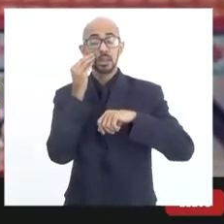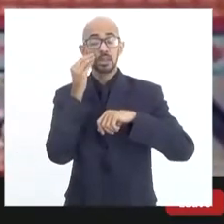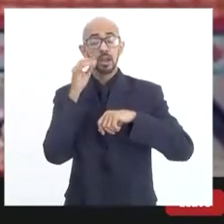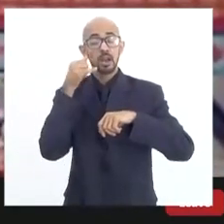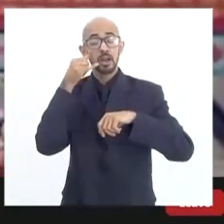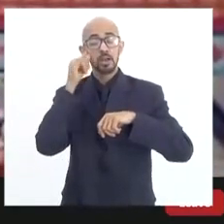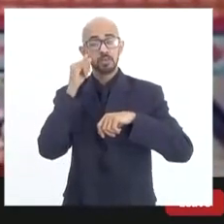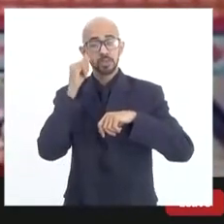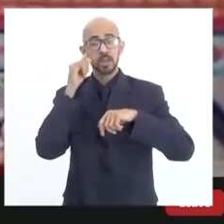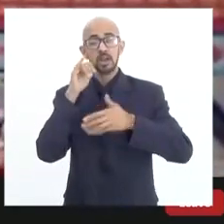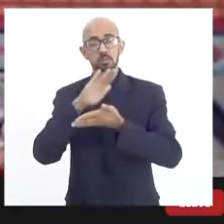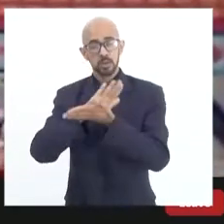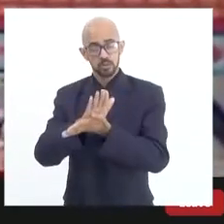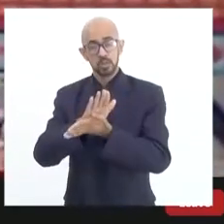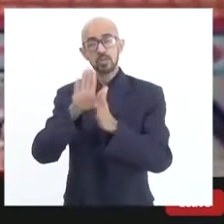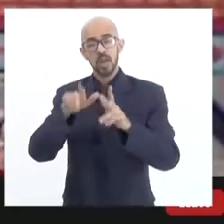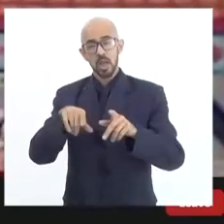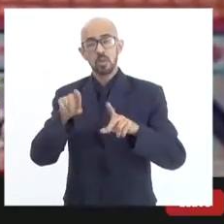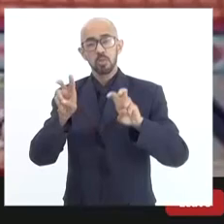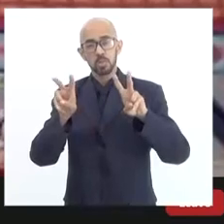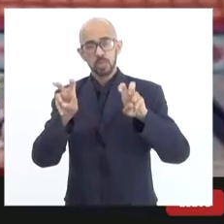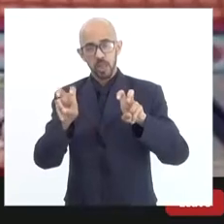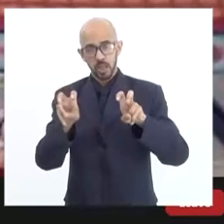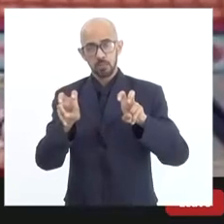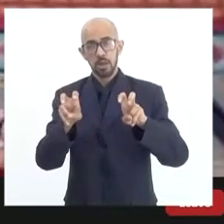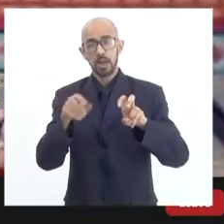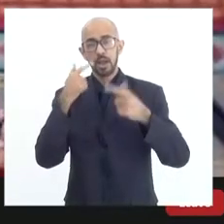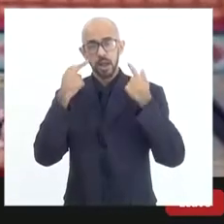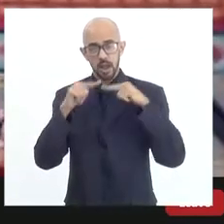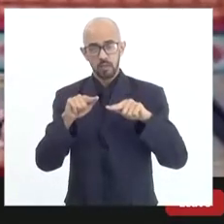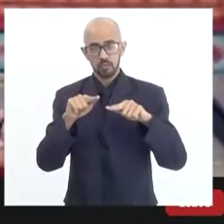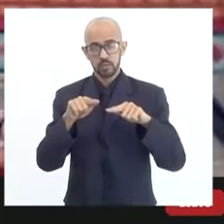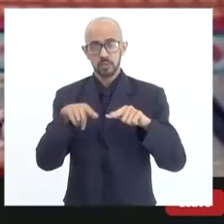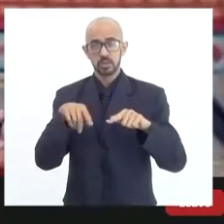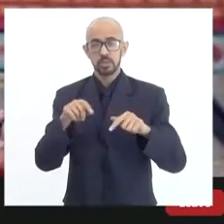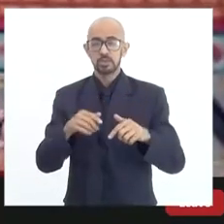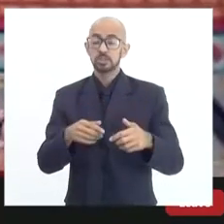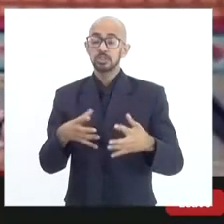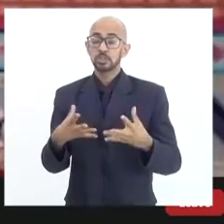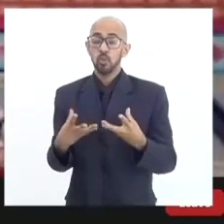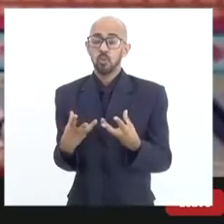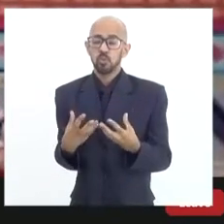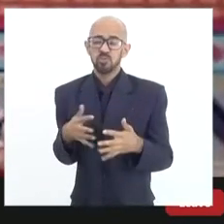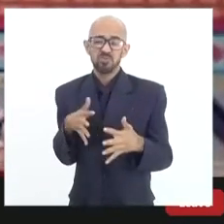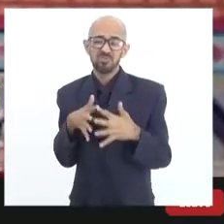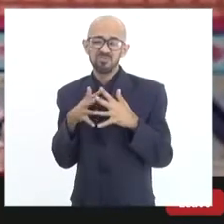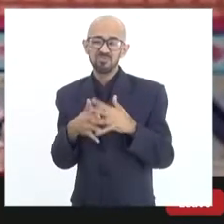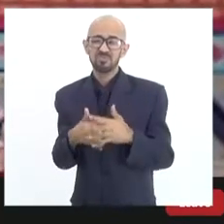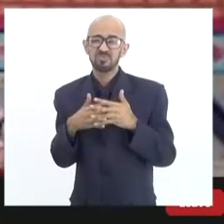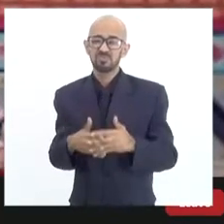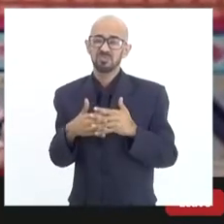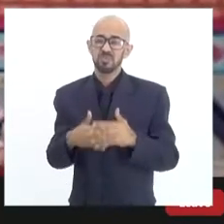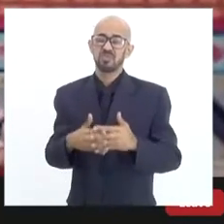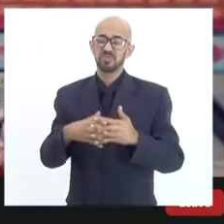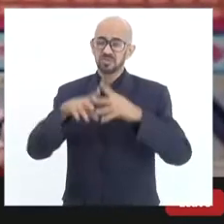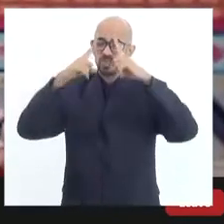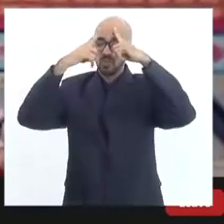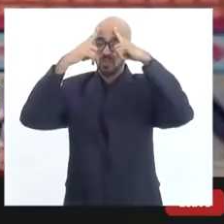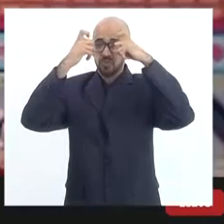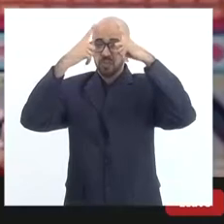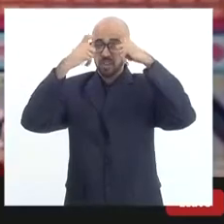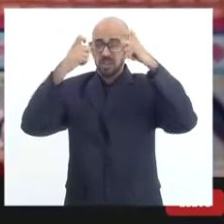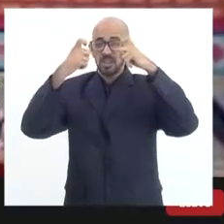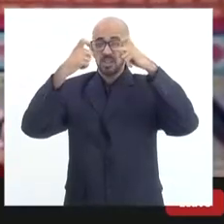tema. É um tema grave, que é atravessado por processos violentos, né, por